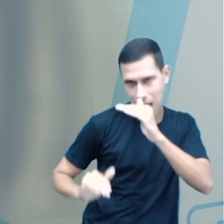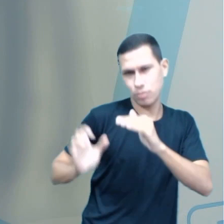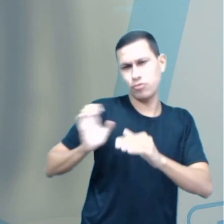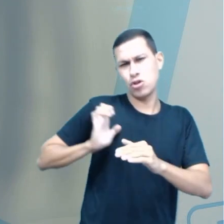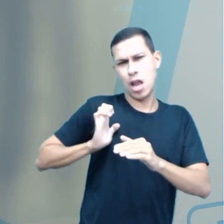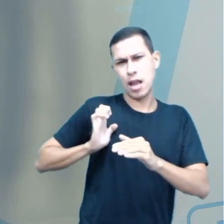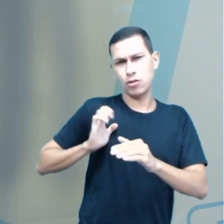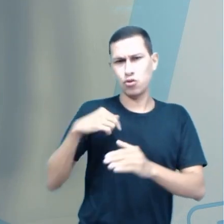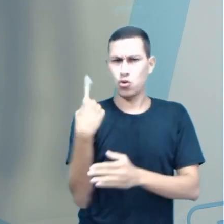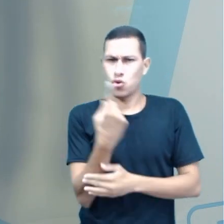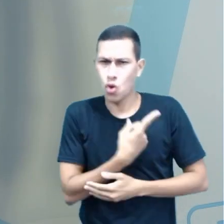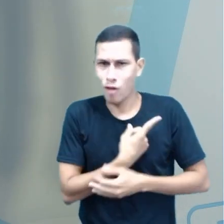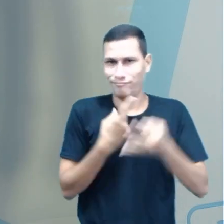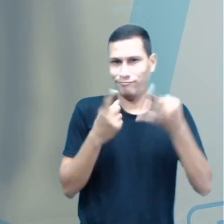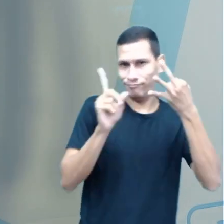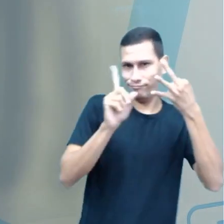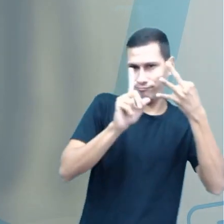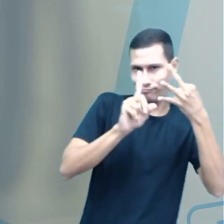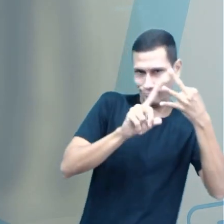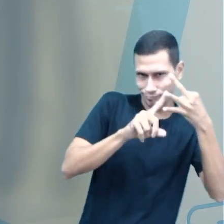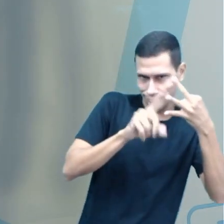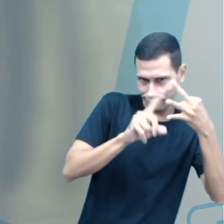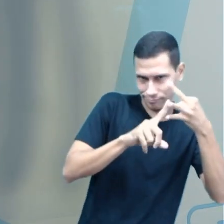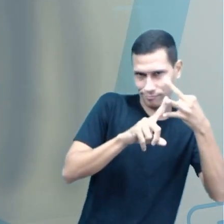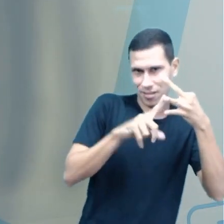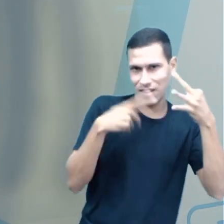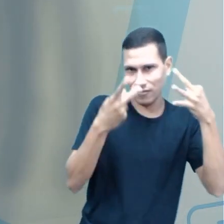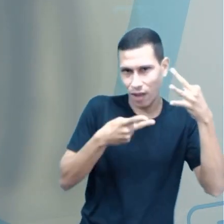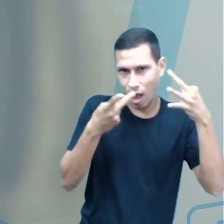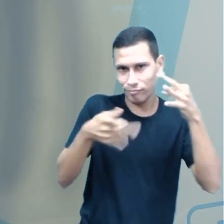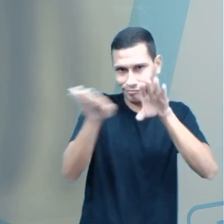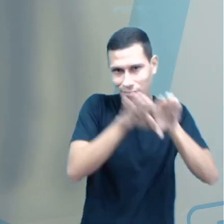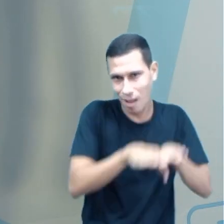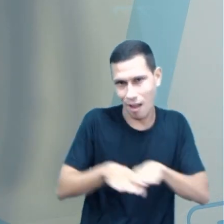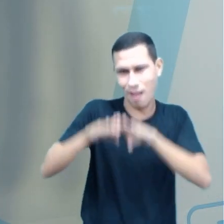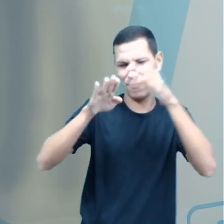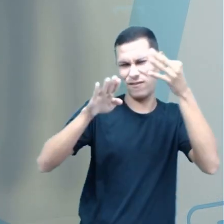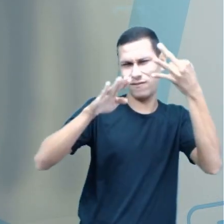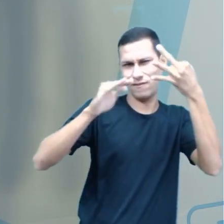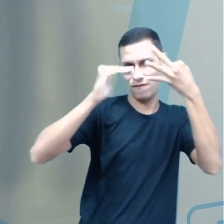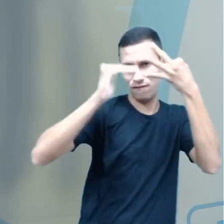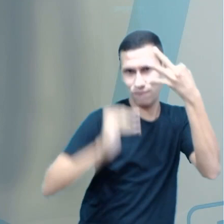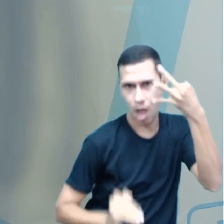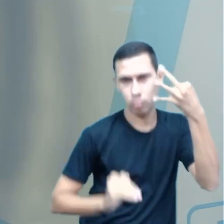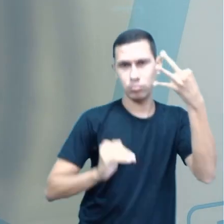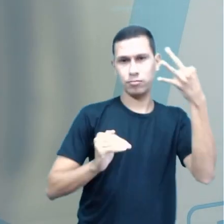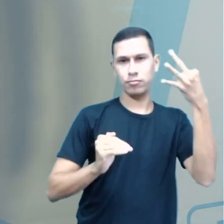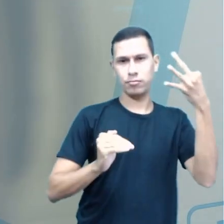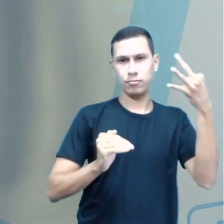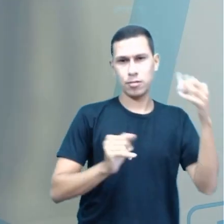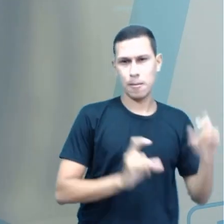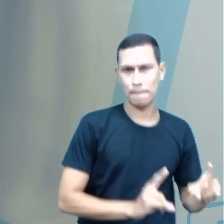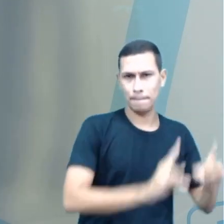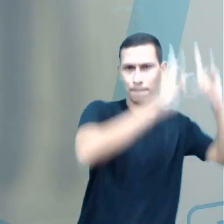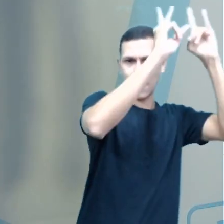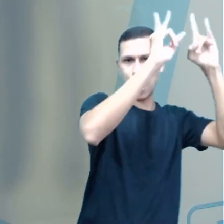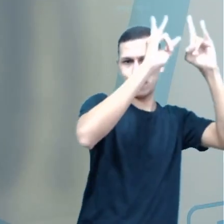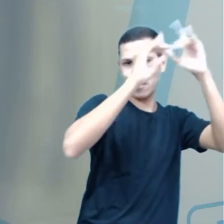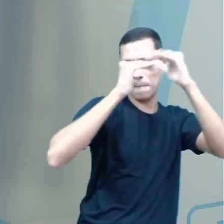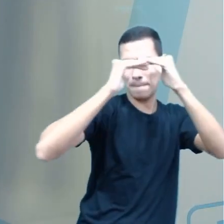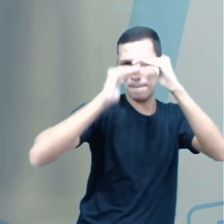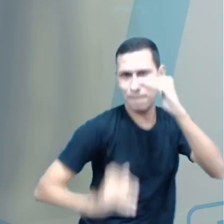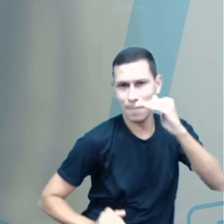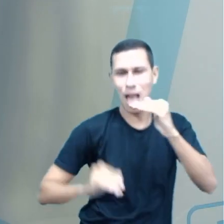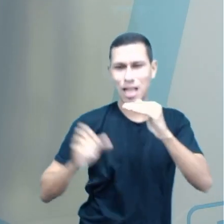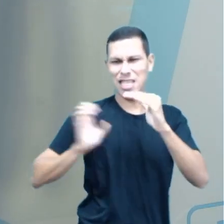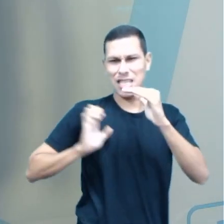de inferioridade agora, me desculpe. Então, esse apartamento é menos caro que aquela casa. Como é que ficaria isso